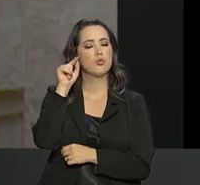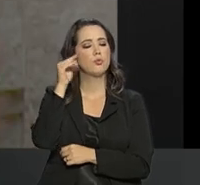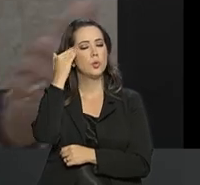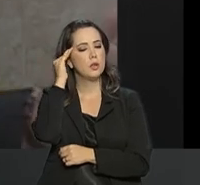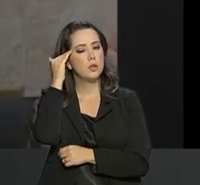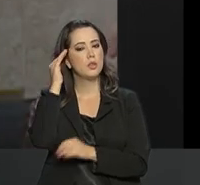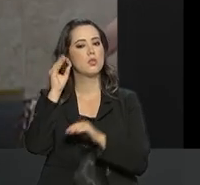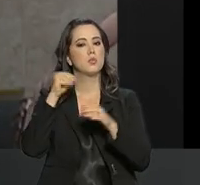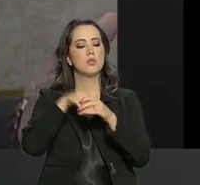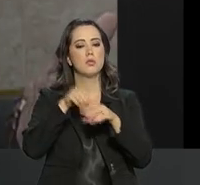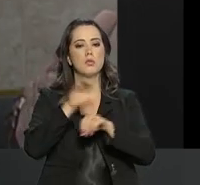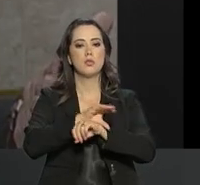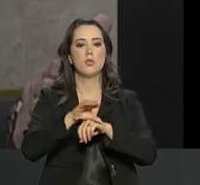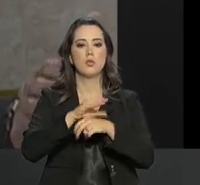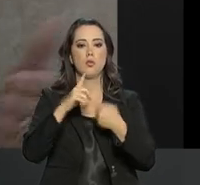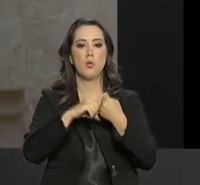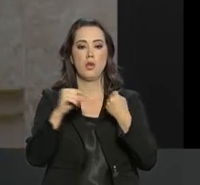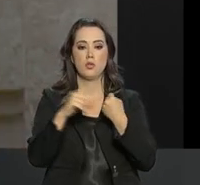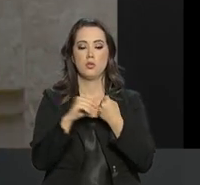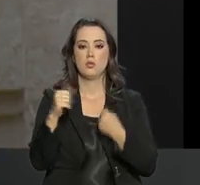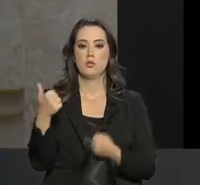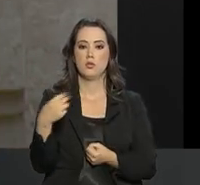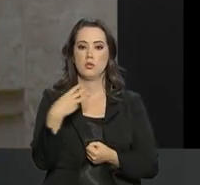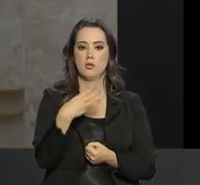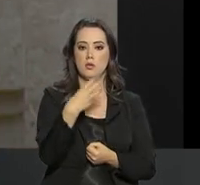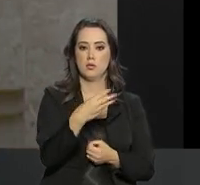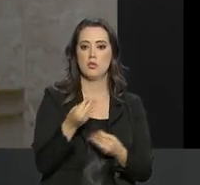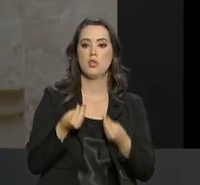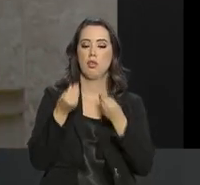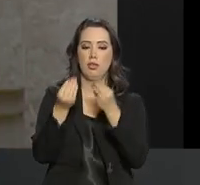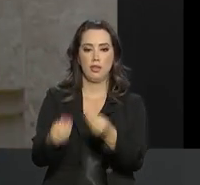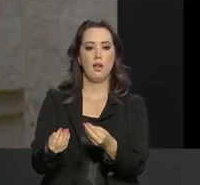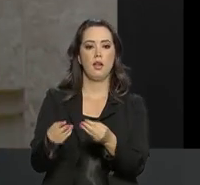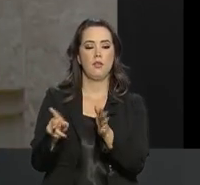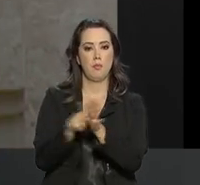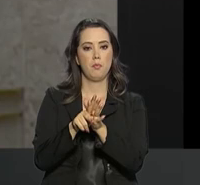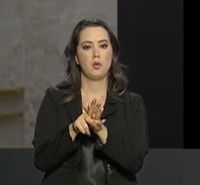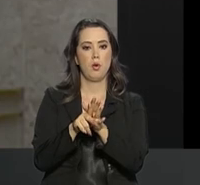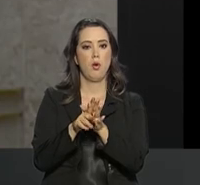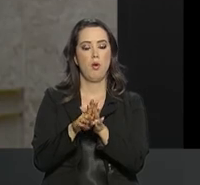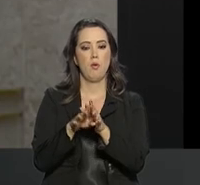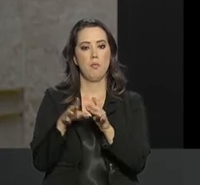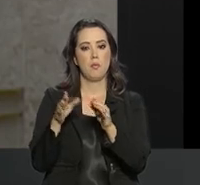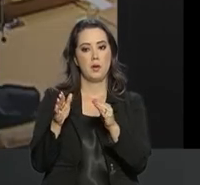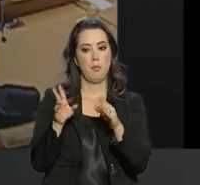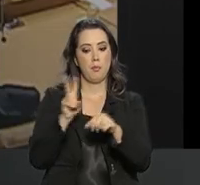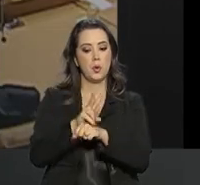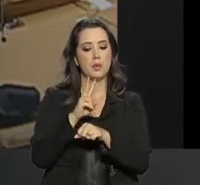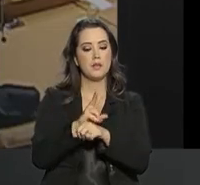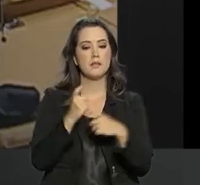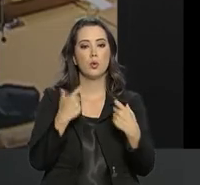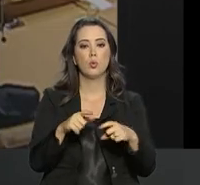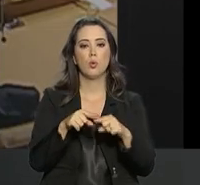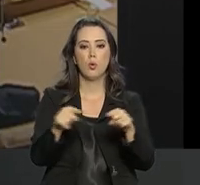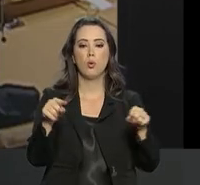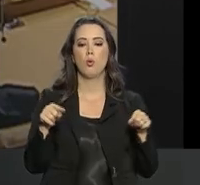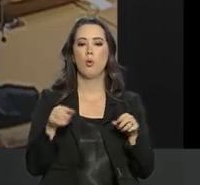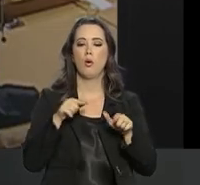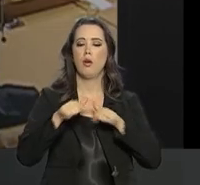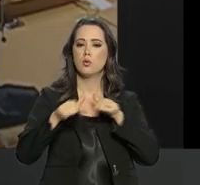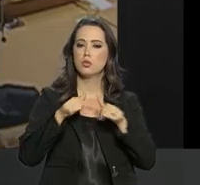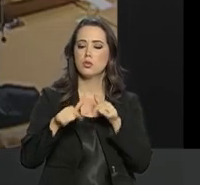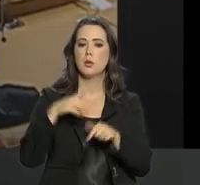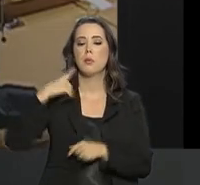constitucional, o próprio artigo 133 já garantia esta inviolabilidade. Tanto que, na justificativa para este projeto, disse, olha,